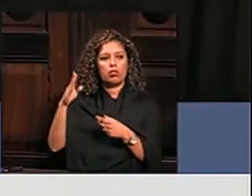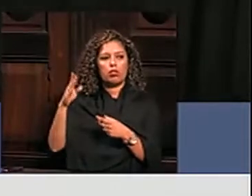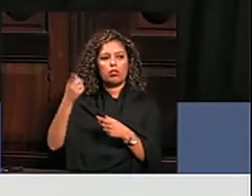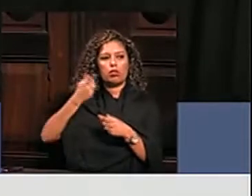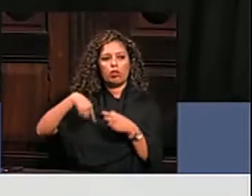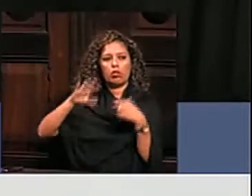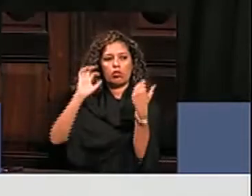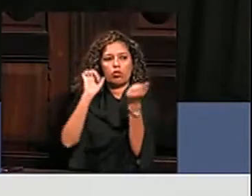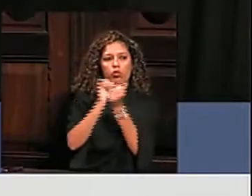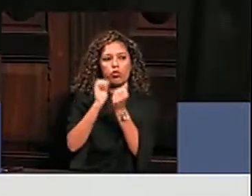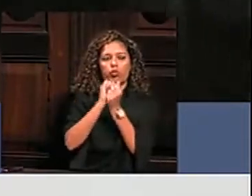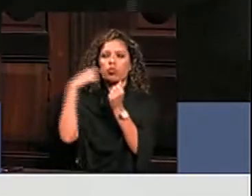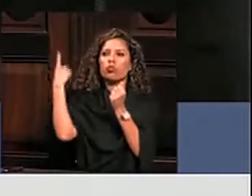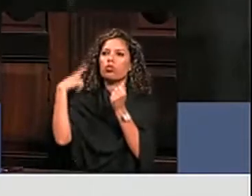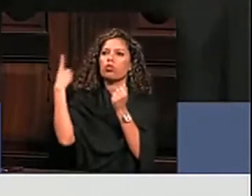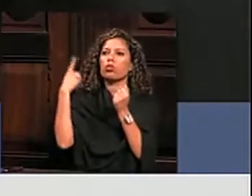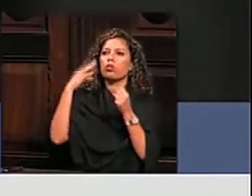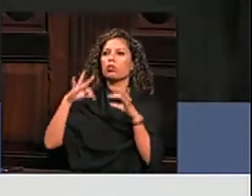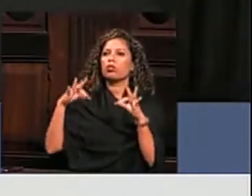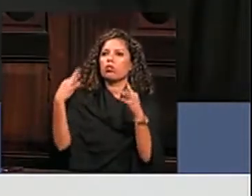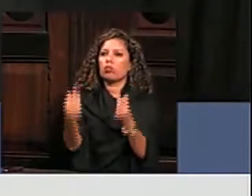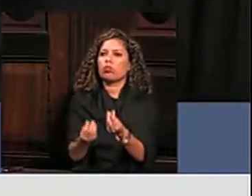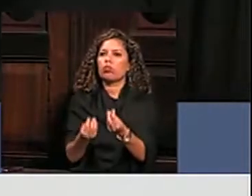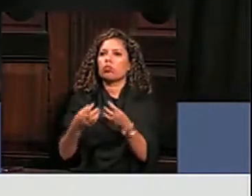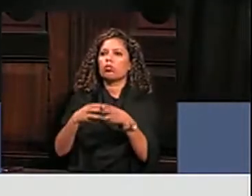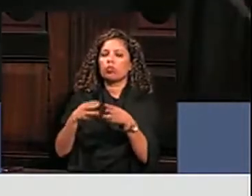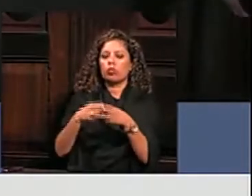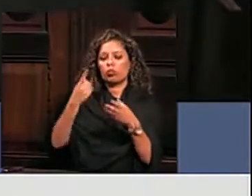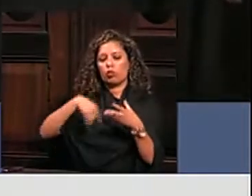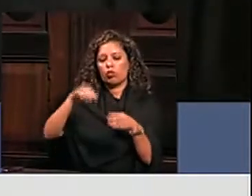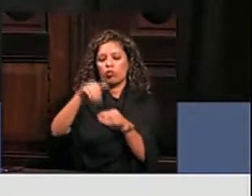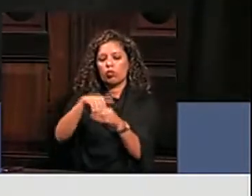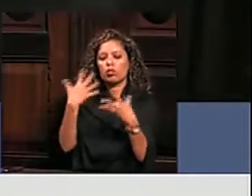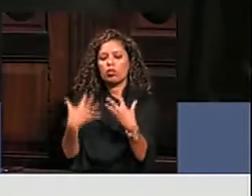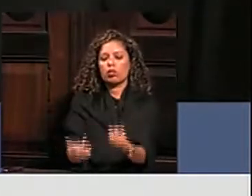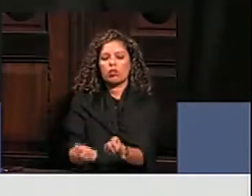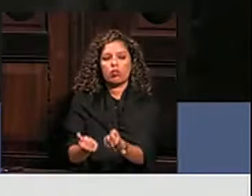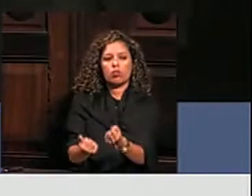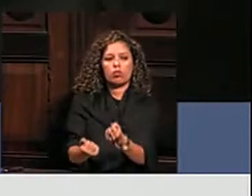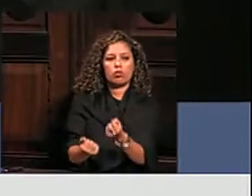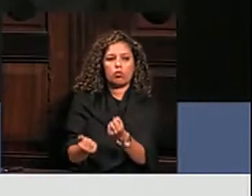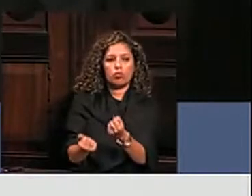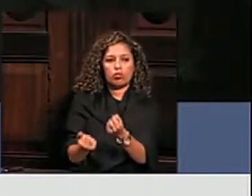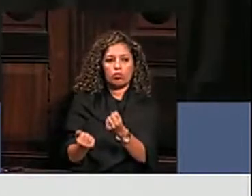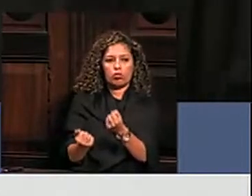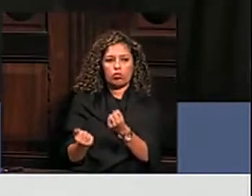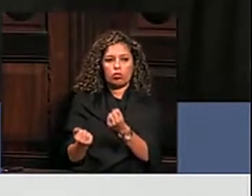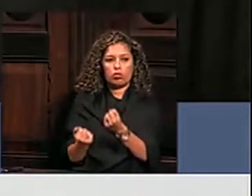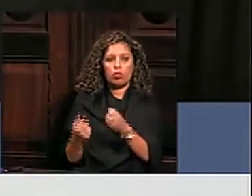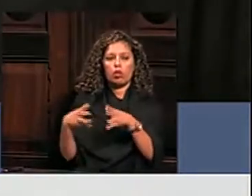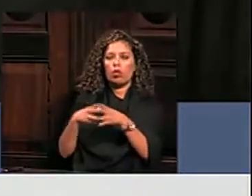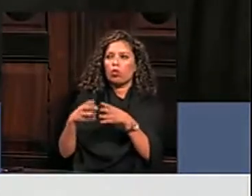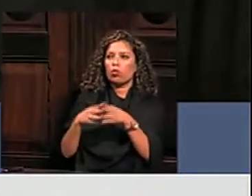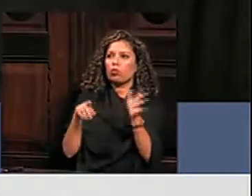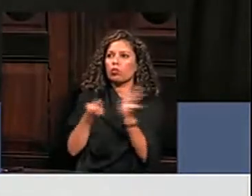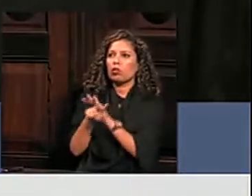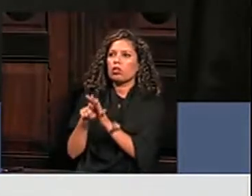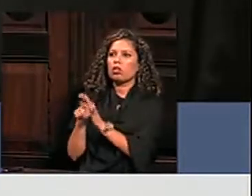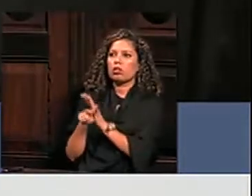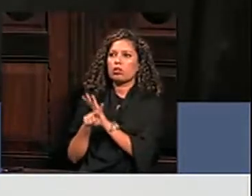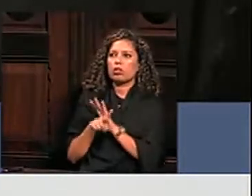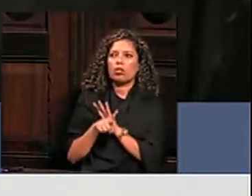por mim, a bancada, o deputado Giulianelli, nós votamos favorável à criação da controladoria e com muita